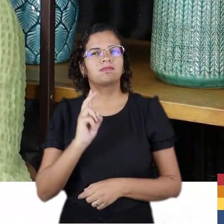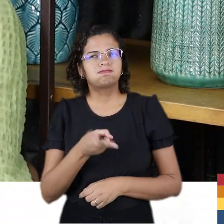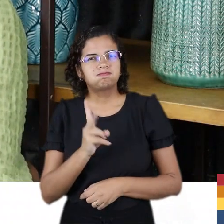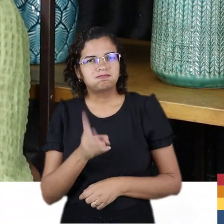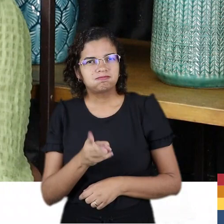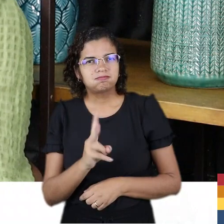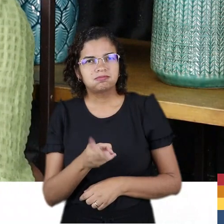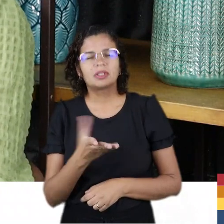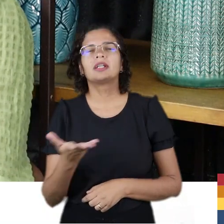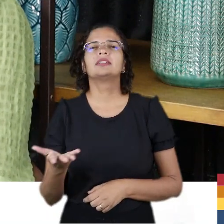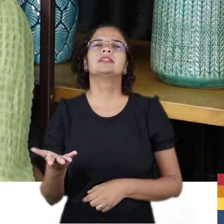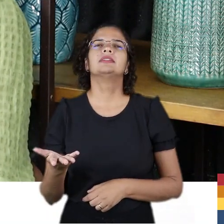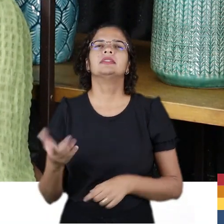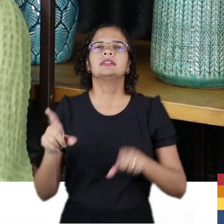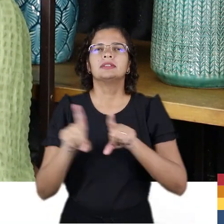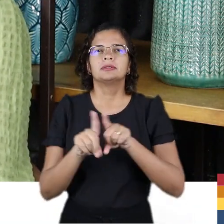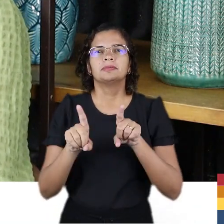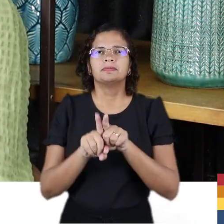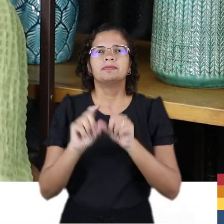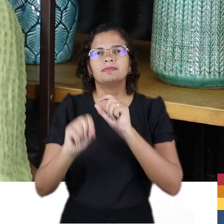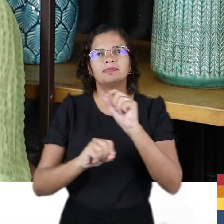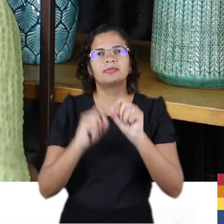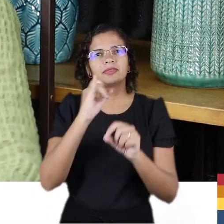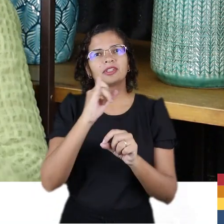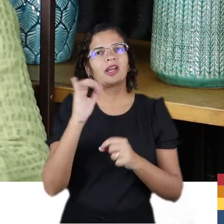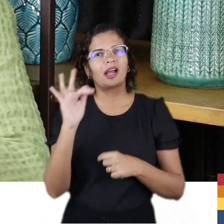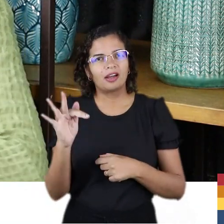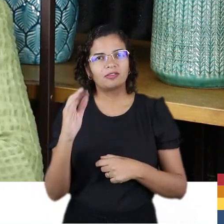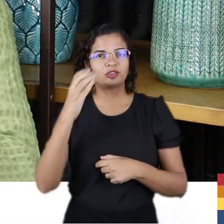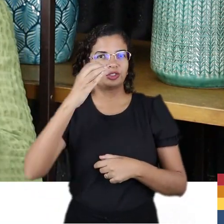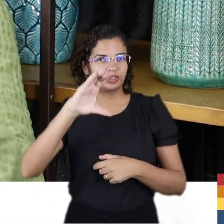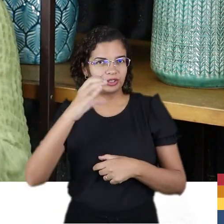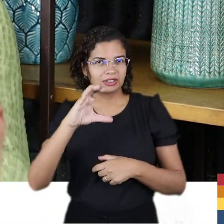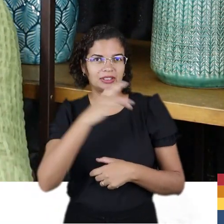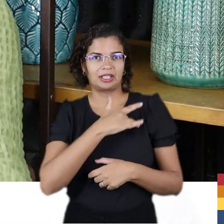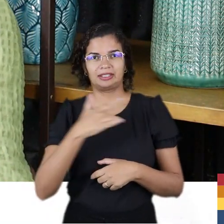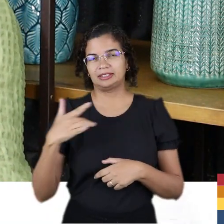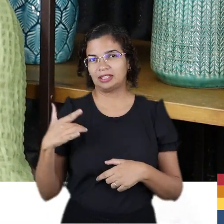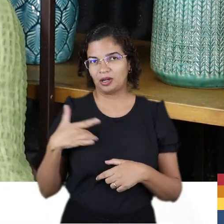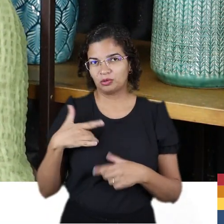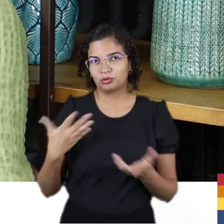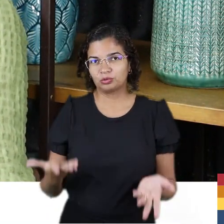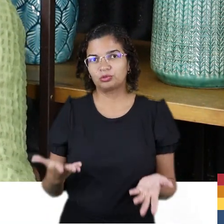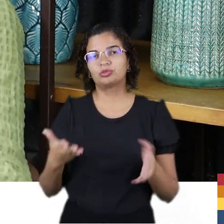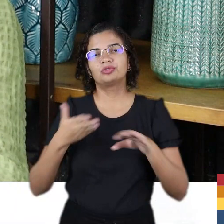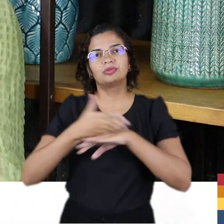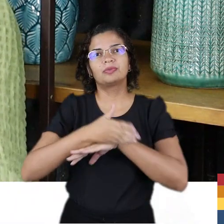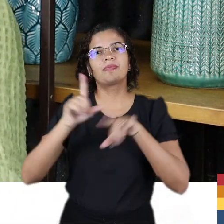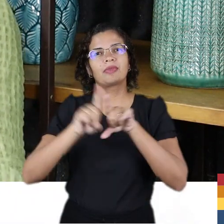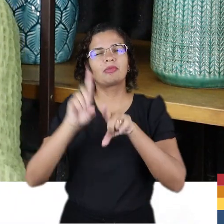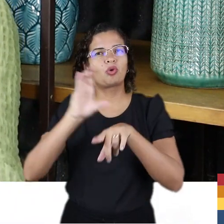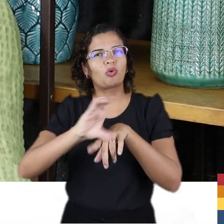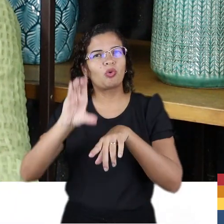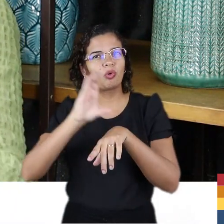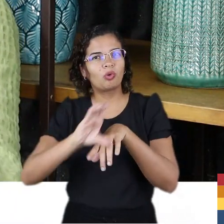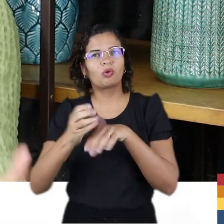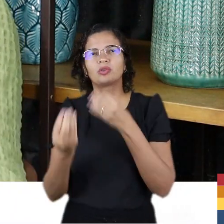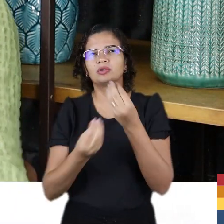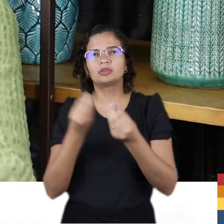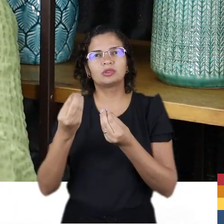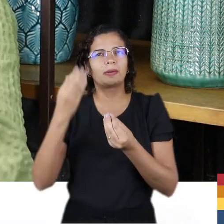ofertas de instituições de ensino superior no Maranhão, mas também ampliação disso em outros